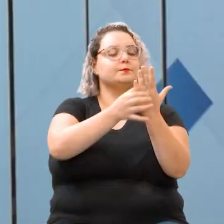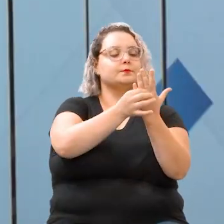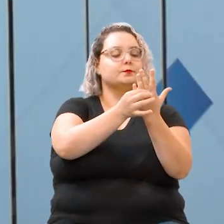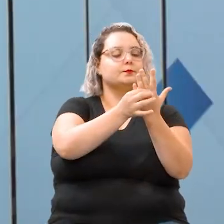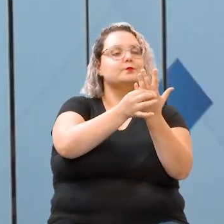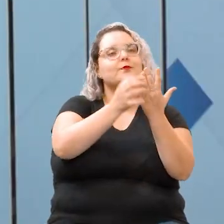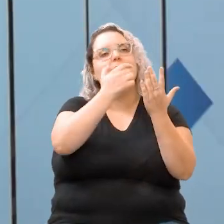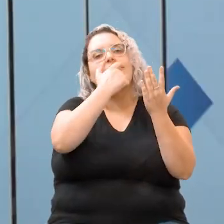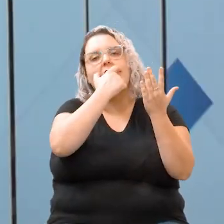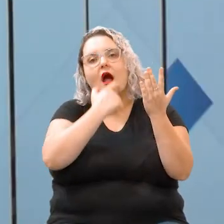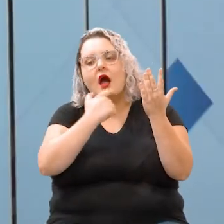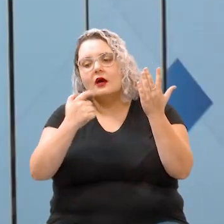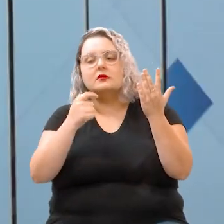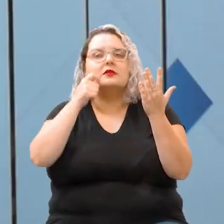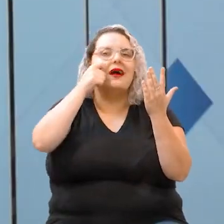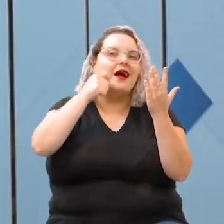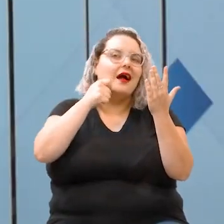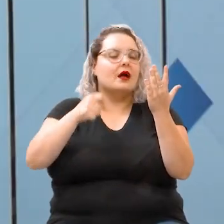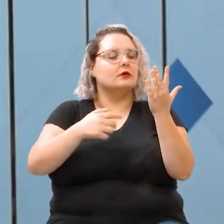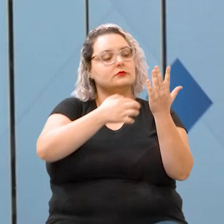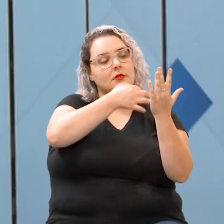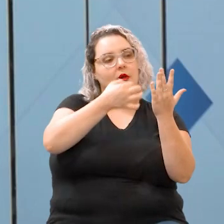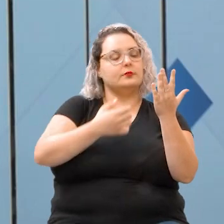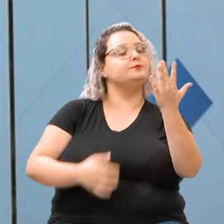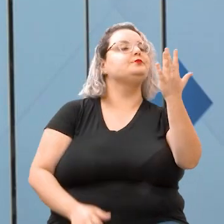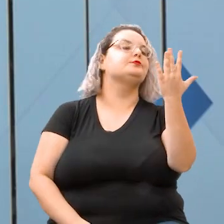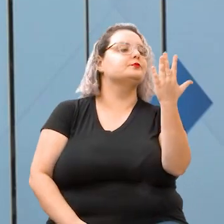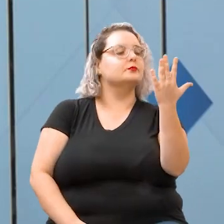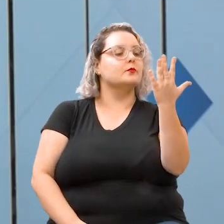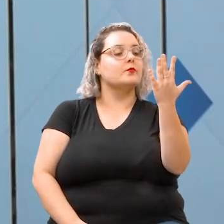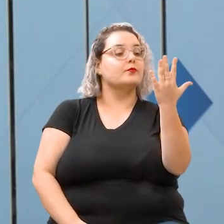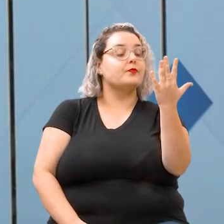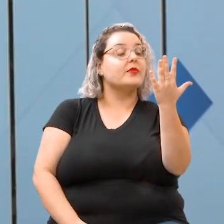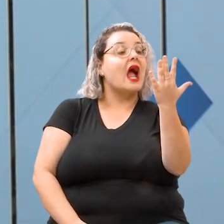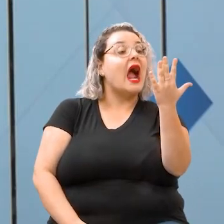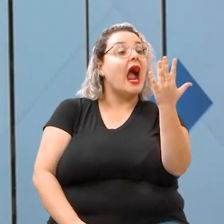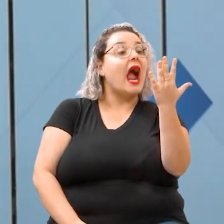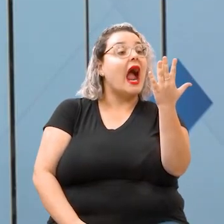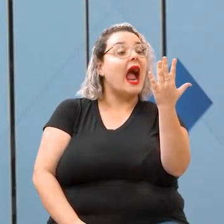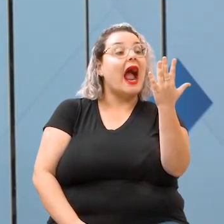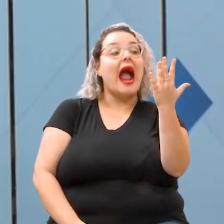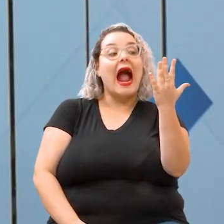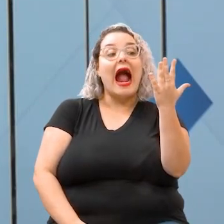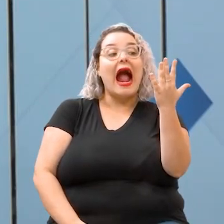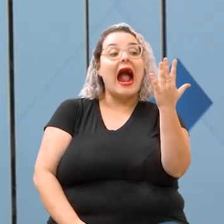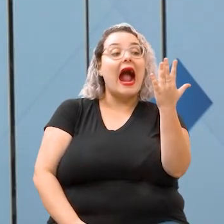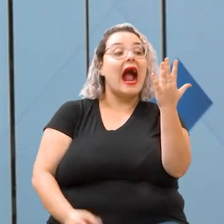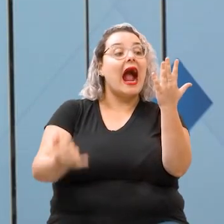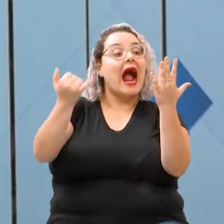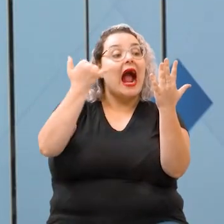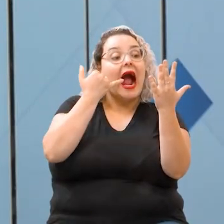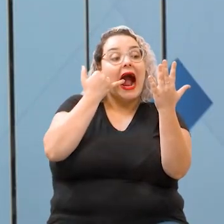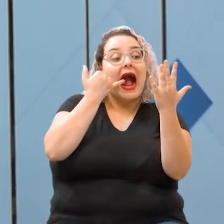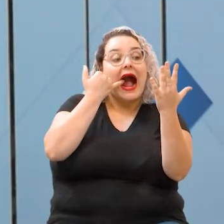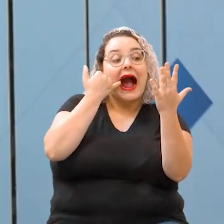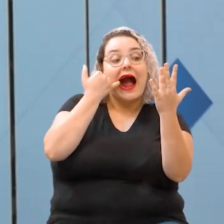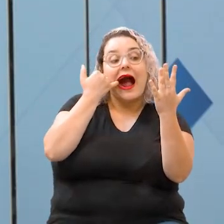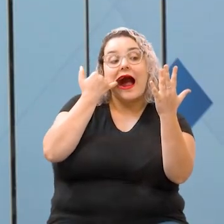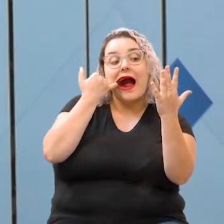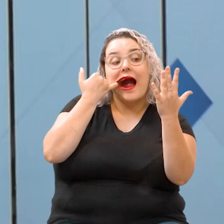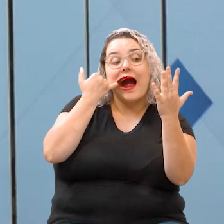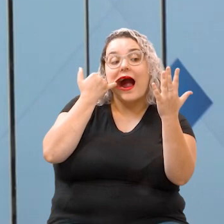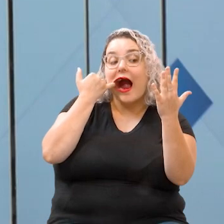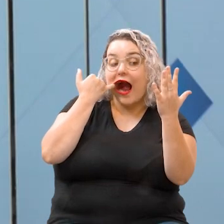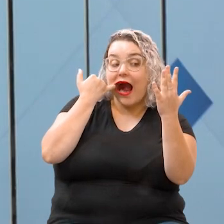as próteses, ou se não faz uso de prótese, de frente para o espelho, ele vai abrir a boca, ele vai afastar as bochechas,